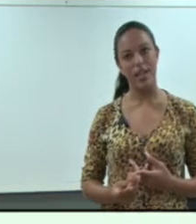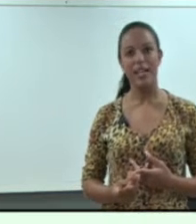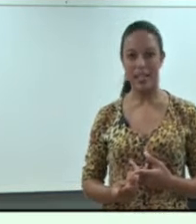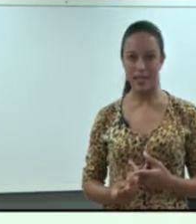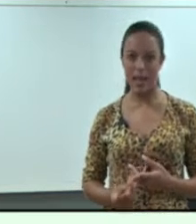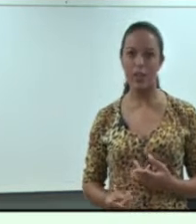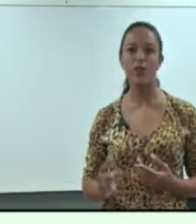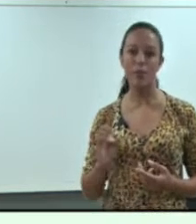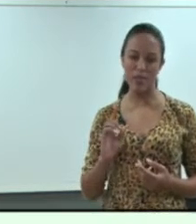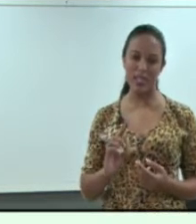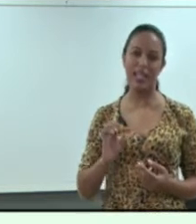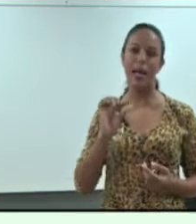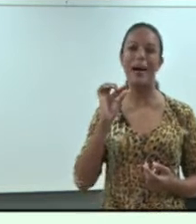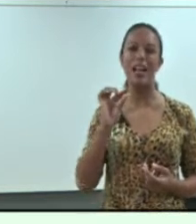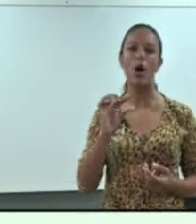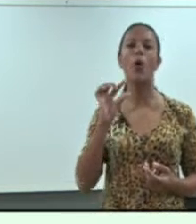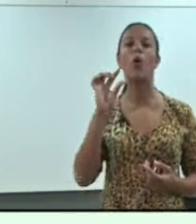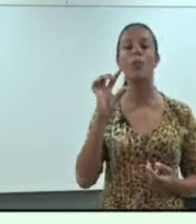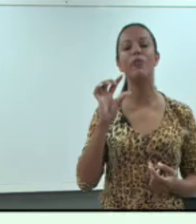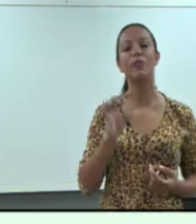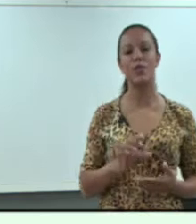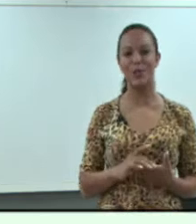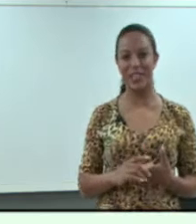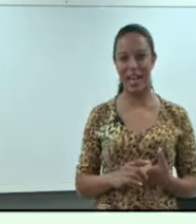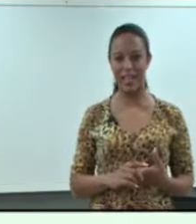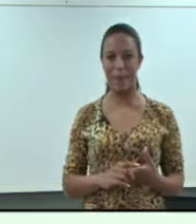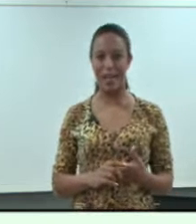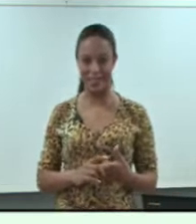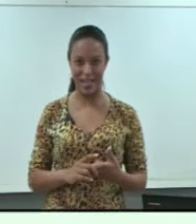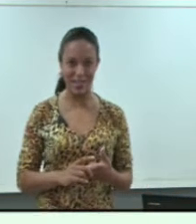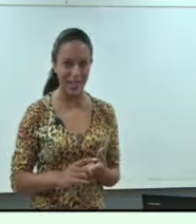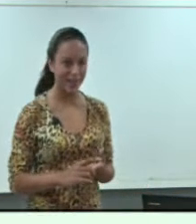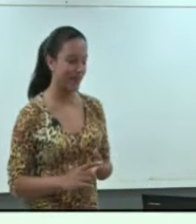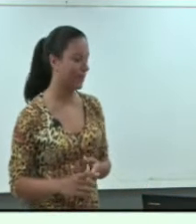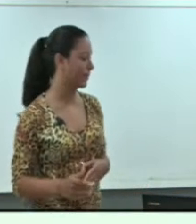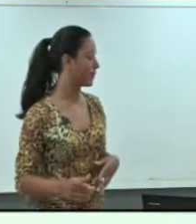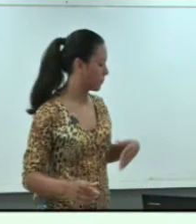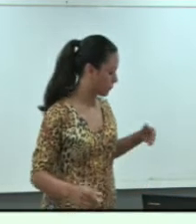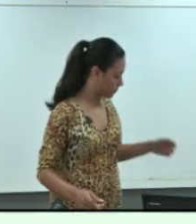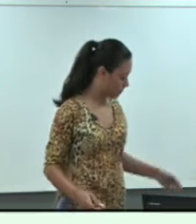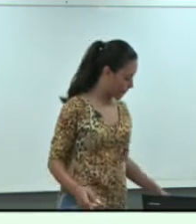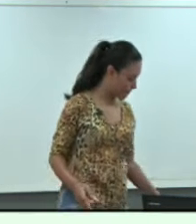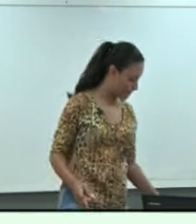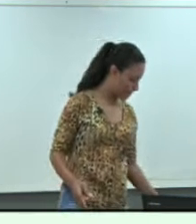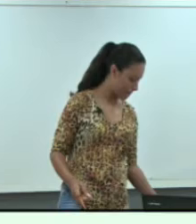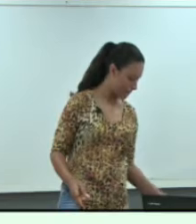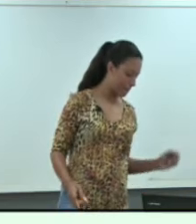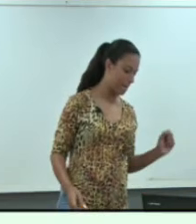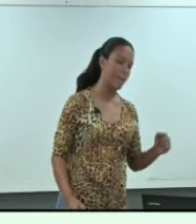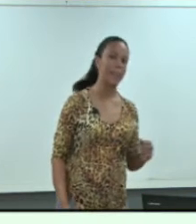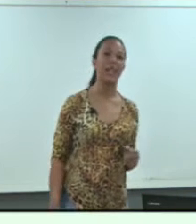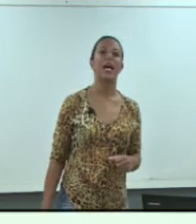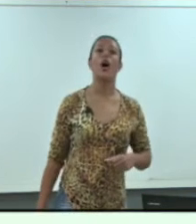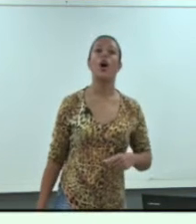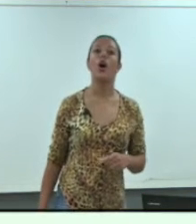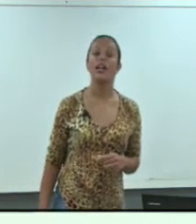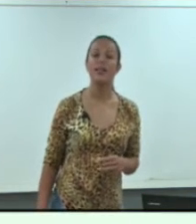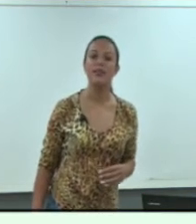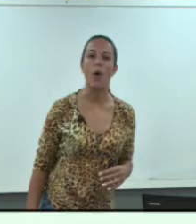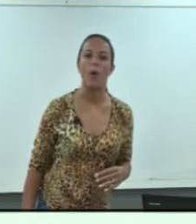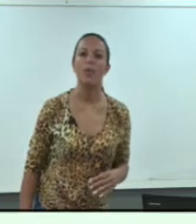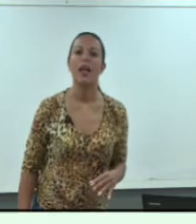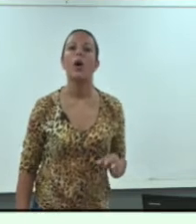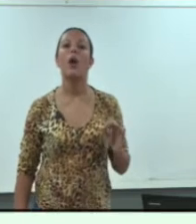caules Tá certo vamos entender melhor como funciona a cada parte dessa e